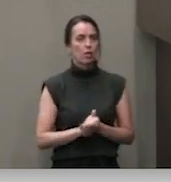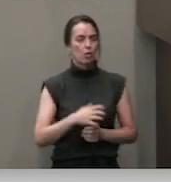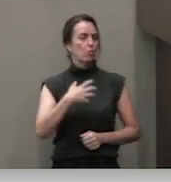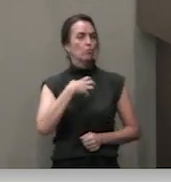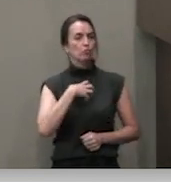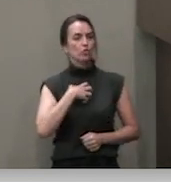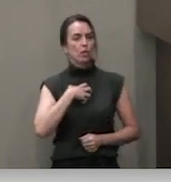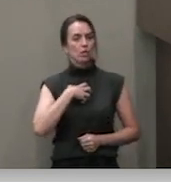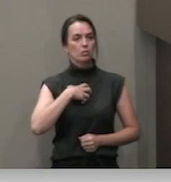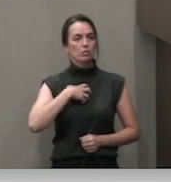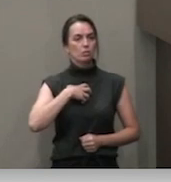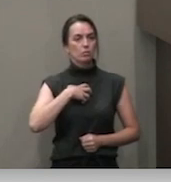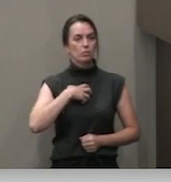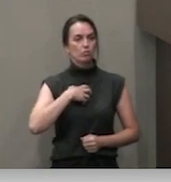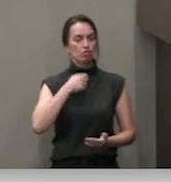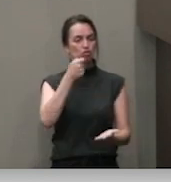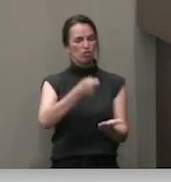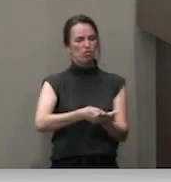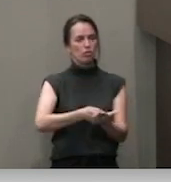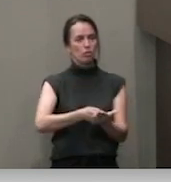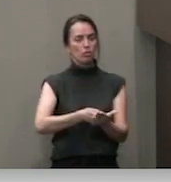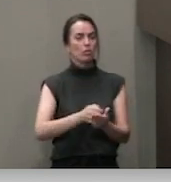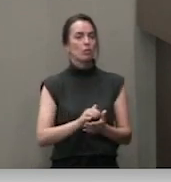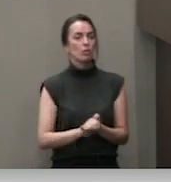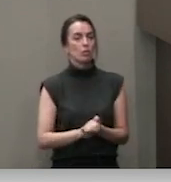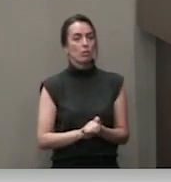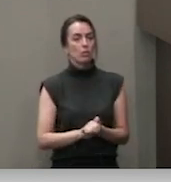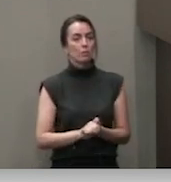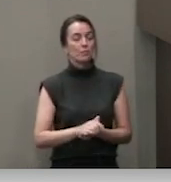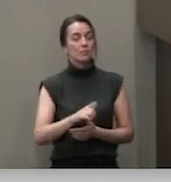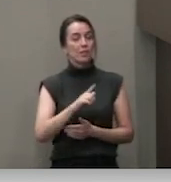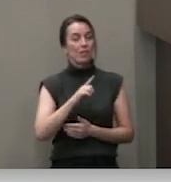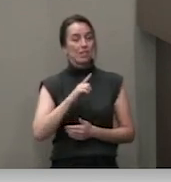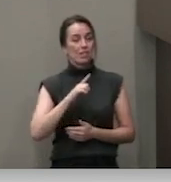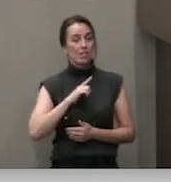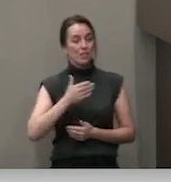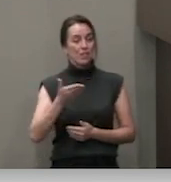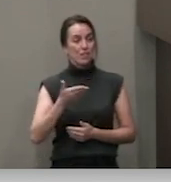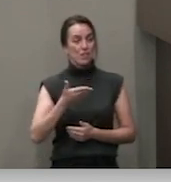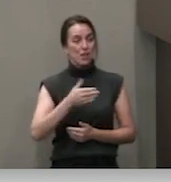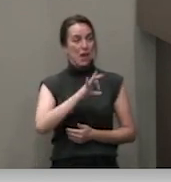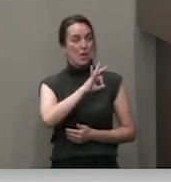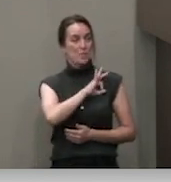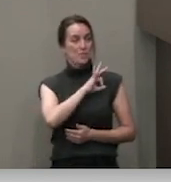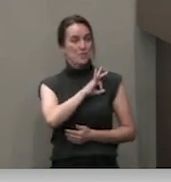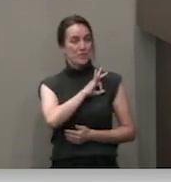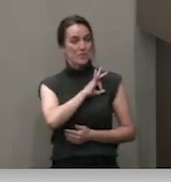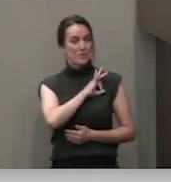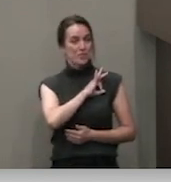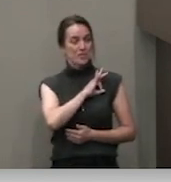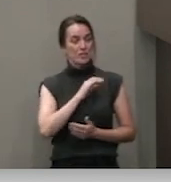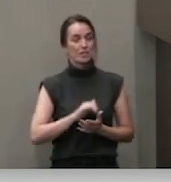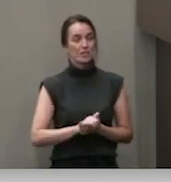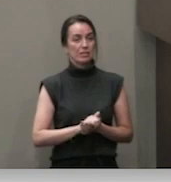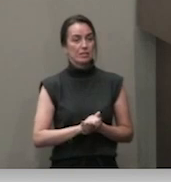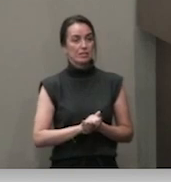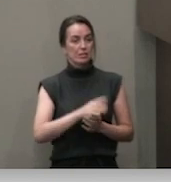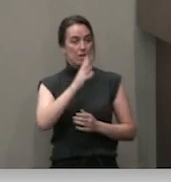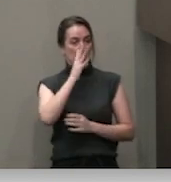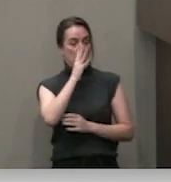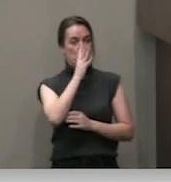vivendo ele foi indiciado pela Polícia Federal por sua fala na Tribuna onde Ele